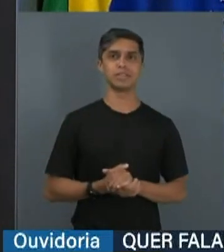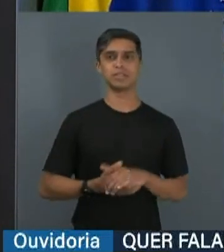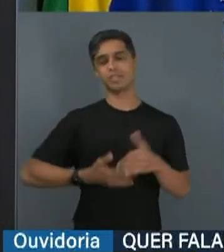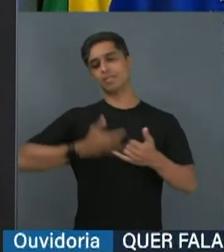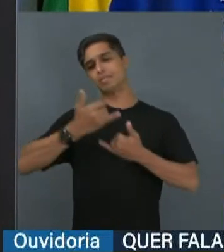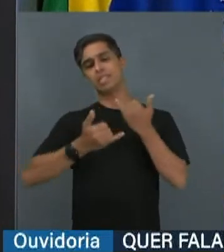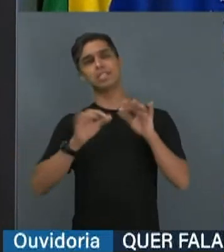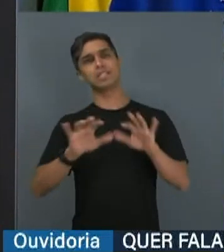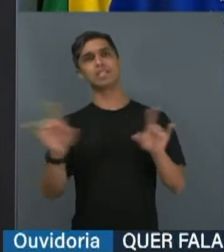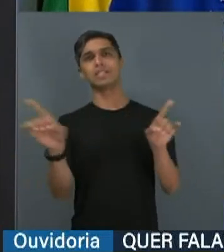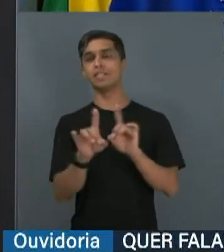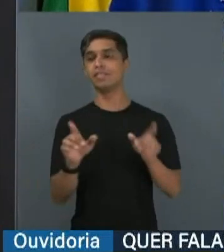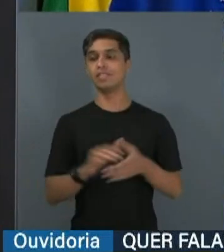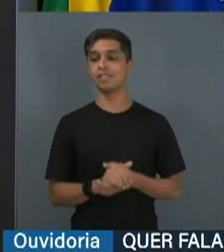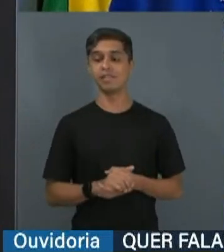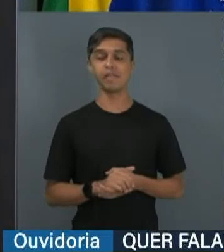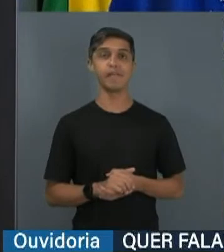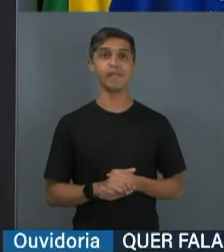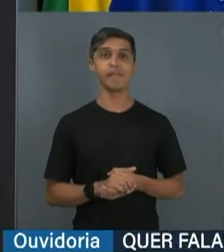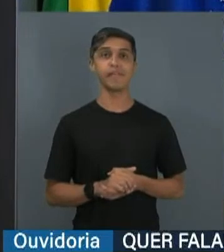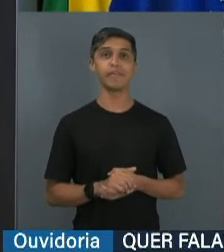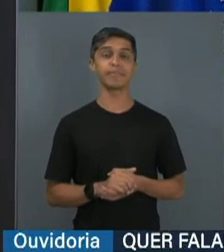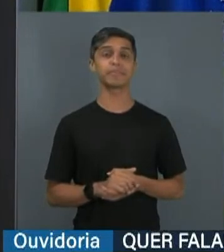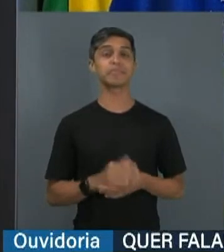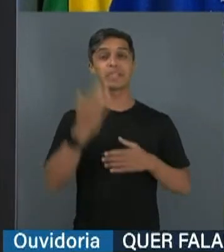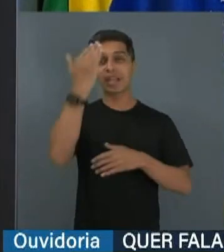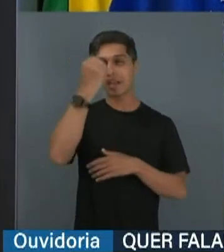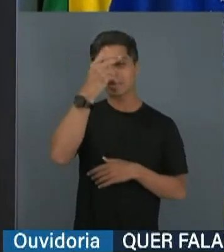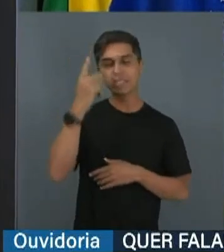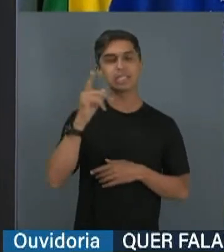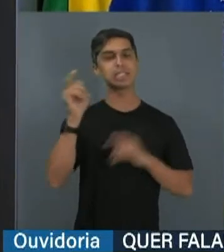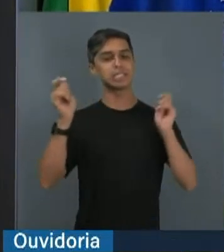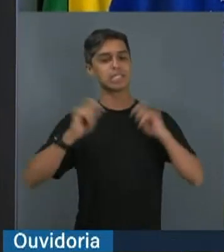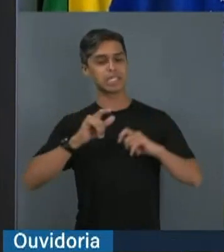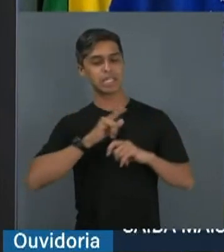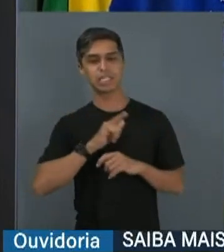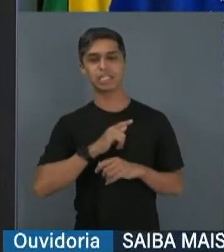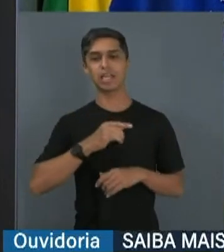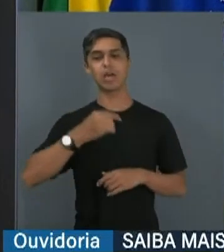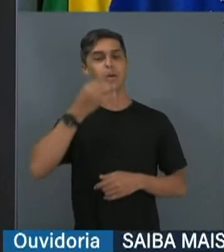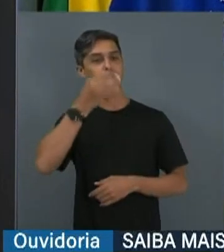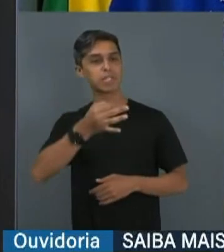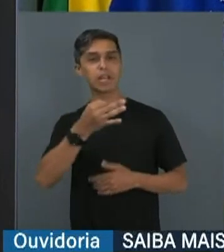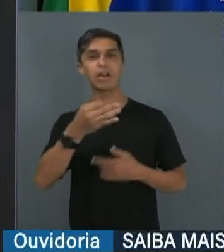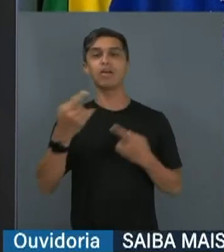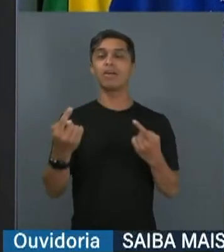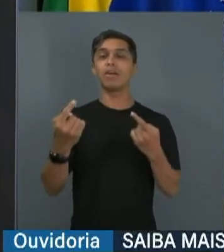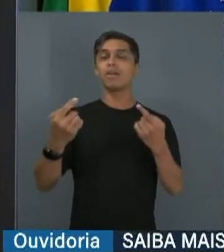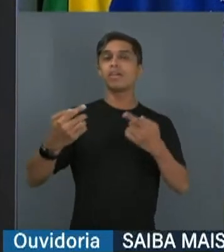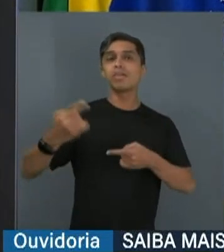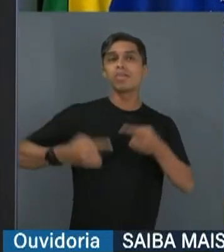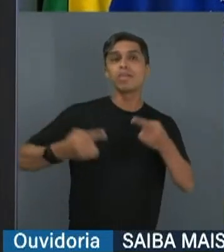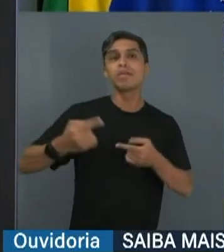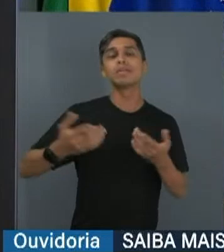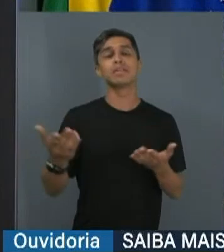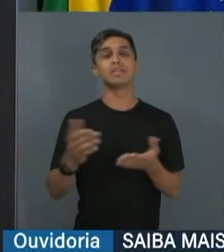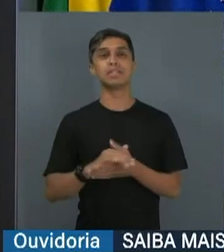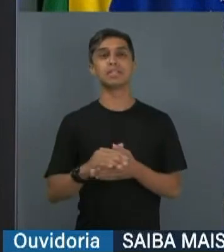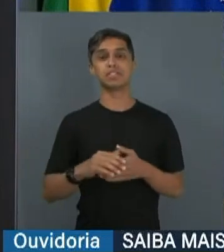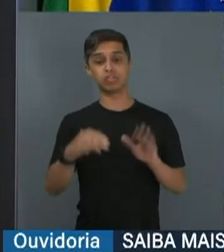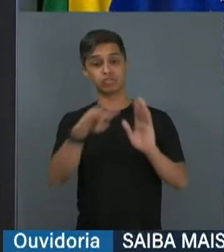assim. Olha, eu sei que a pessoa pode ter a sua posição política, ser de esquerda, ser comunista, aparelhar como a gente